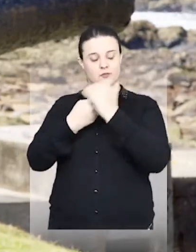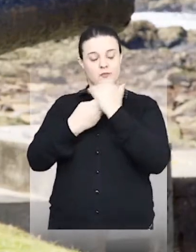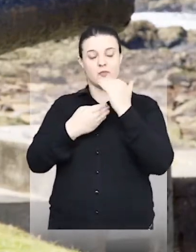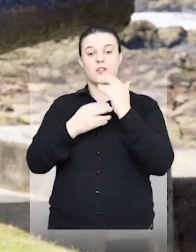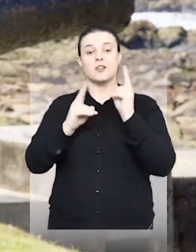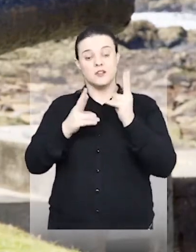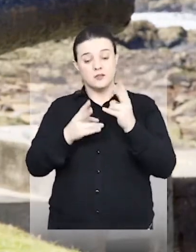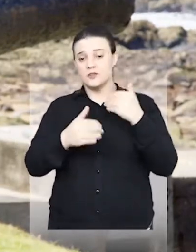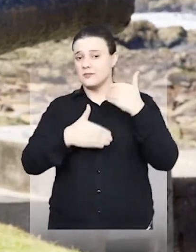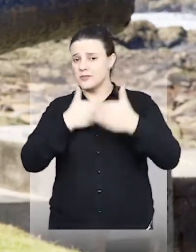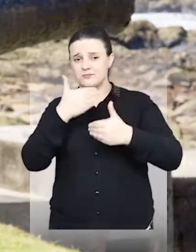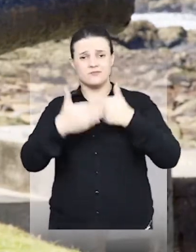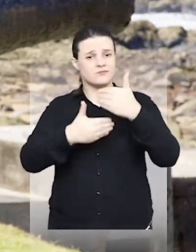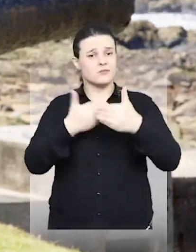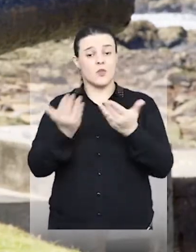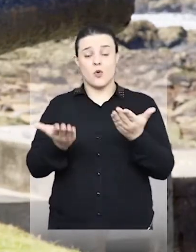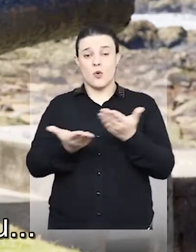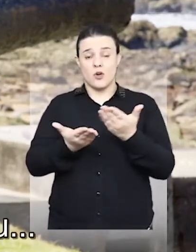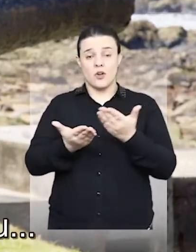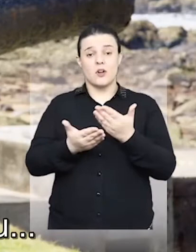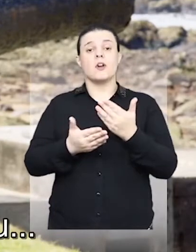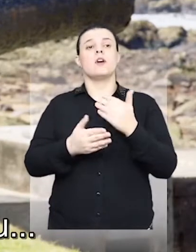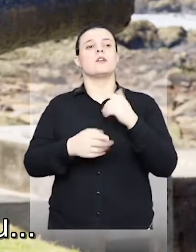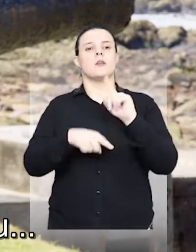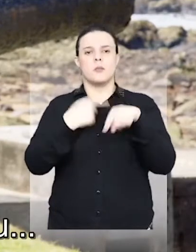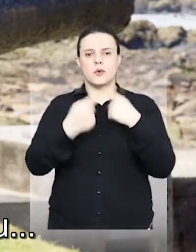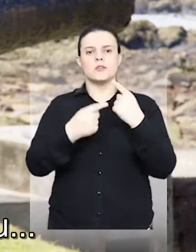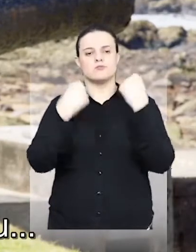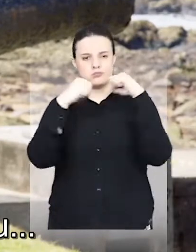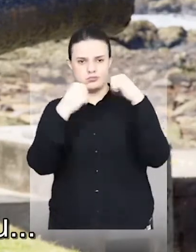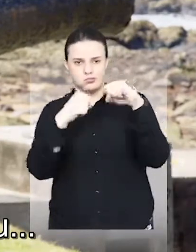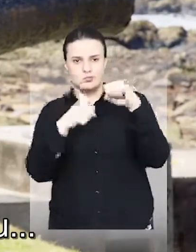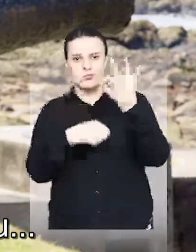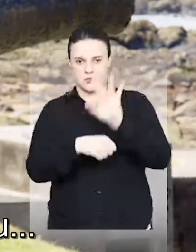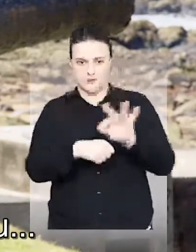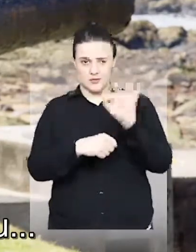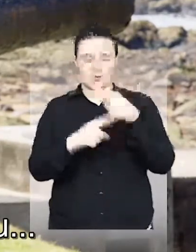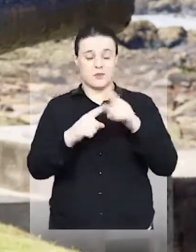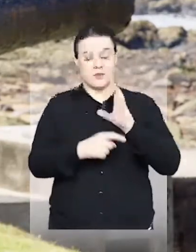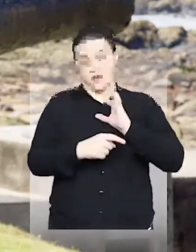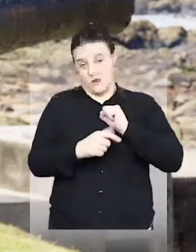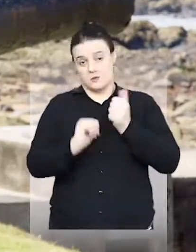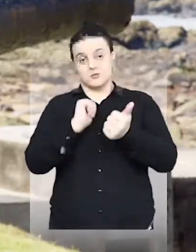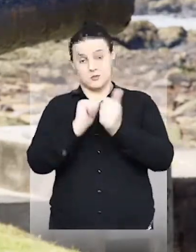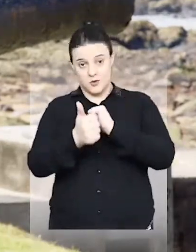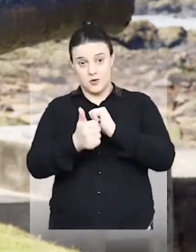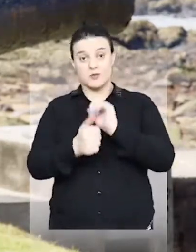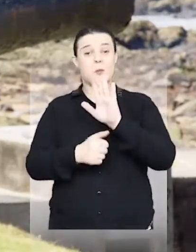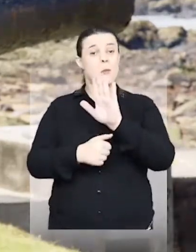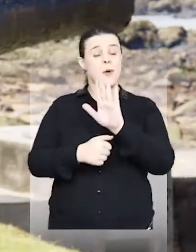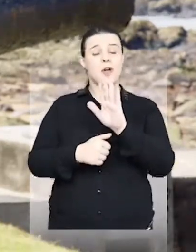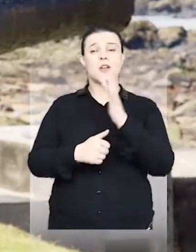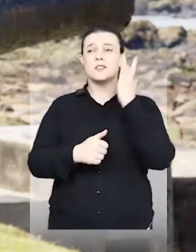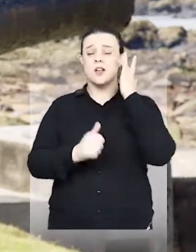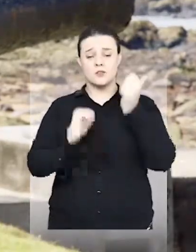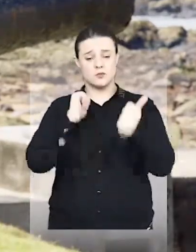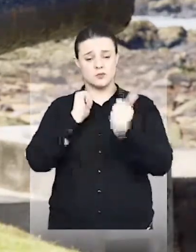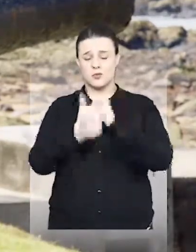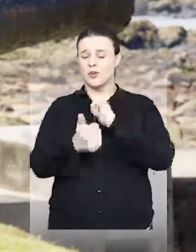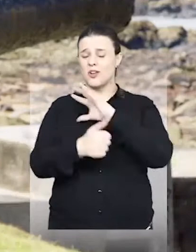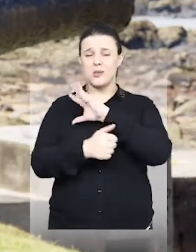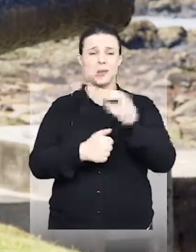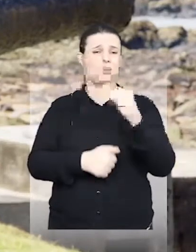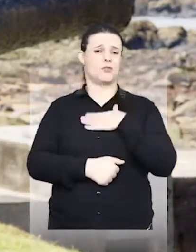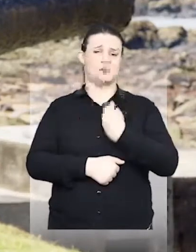sempre fiz esporte por indicação médica e hoje aí fui fazer educação física porque eu era apaixonado por esporte, mas eu acho que o esporte